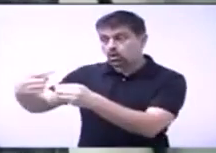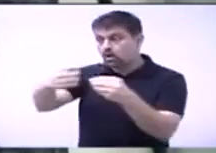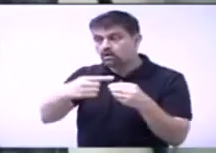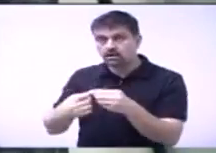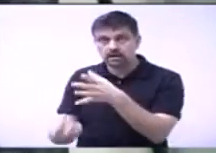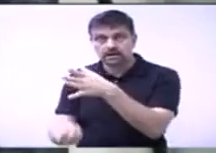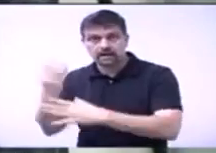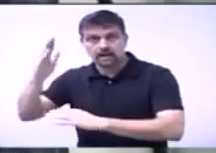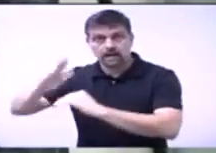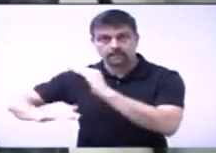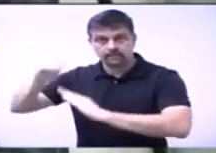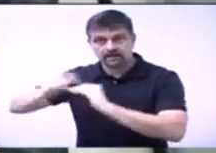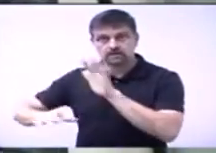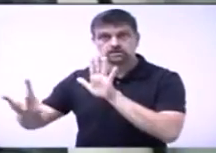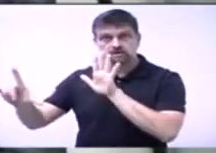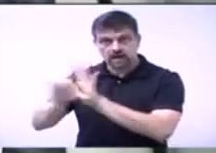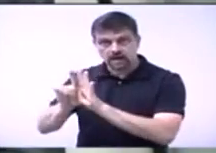aplicada,